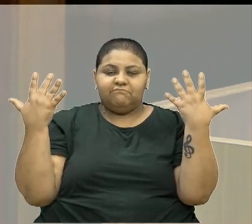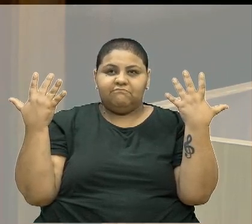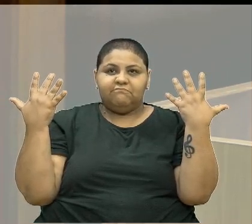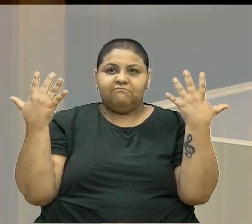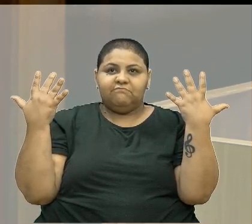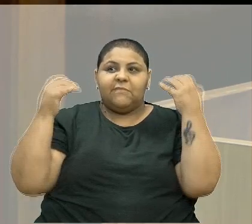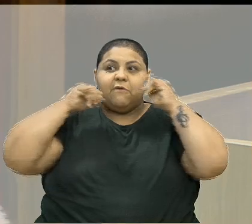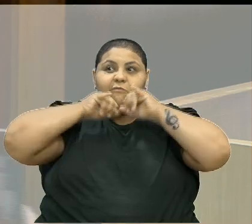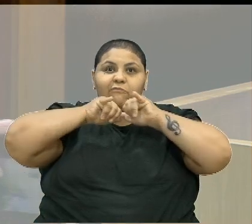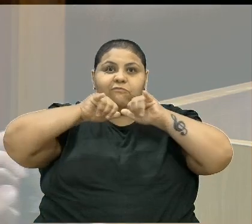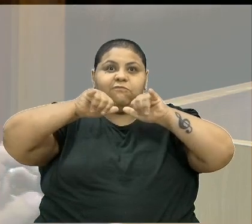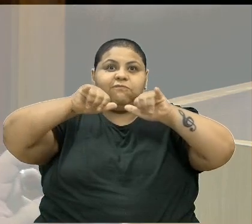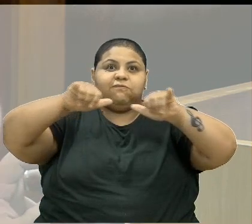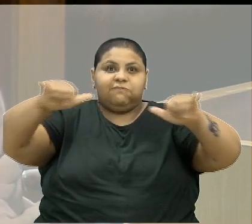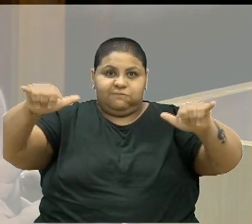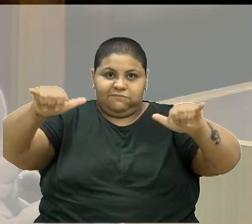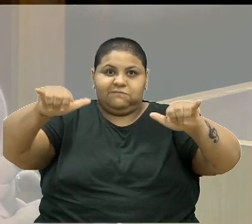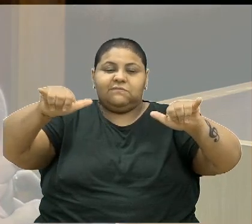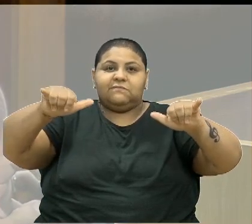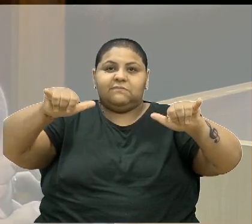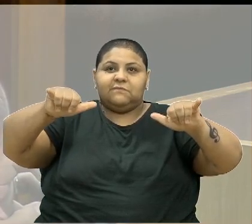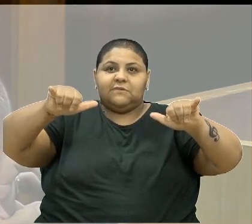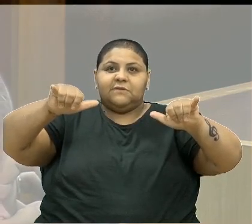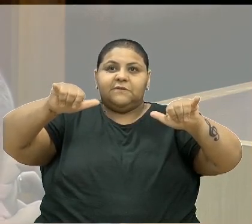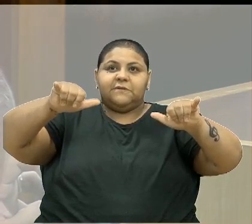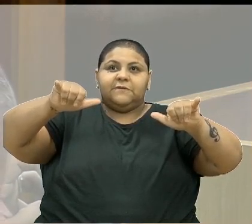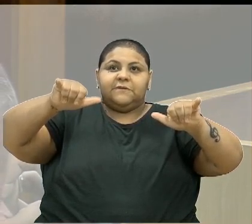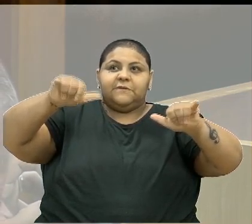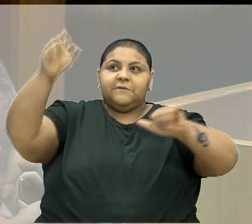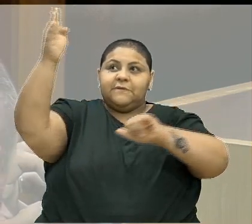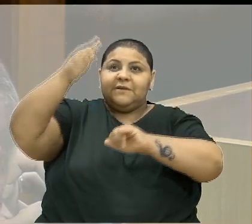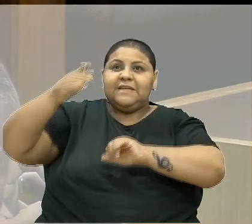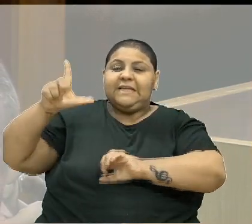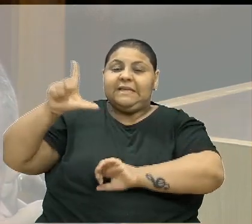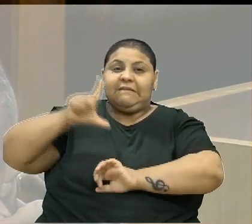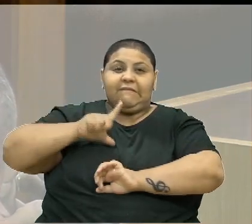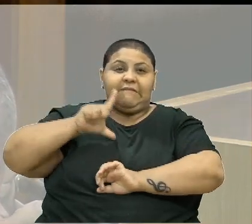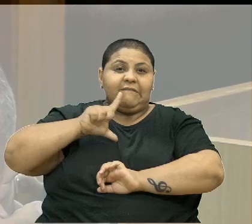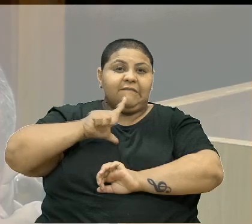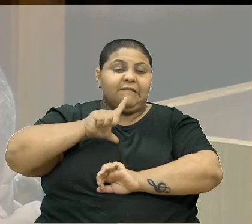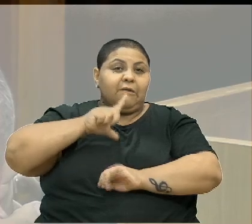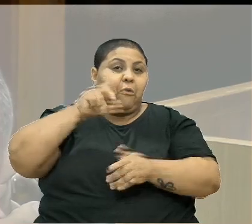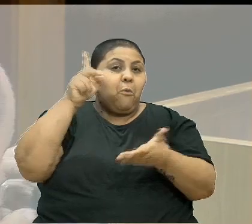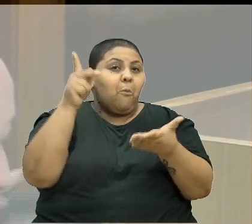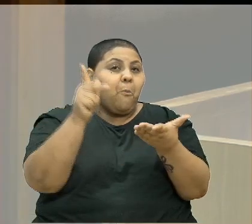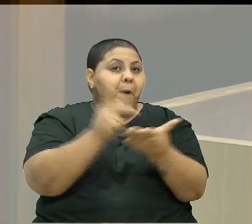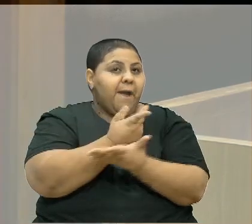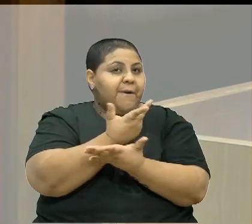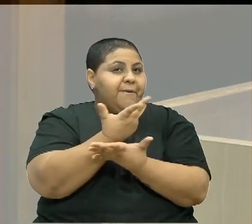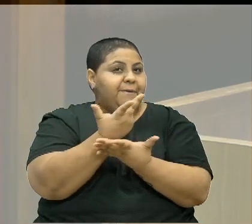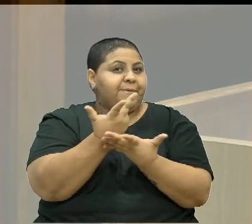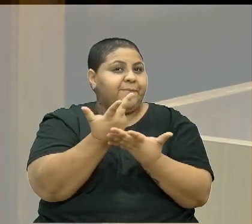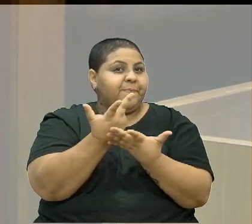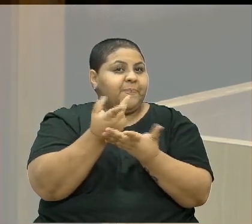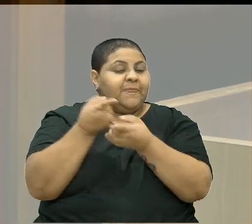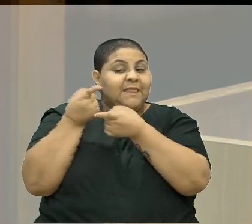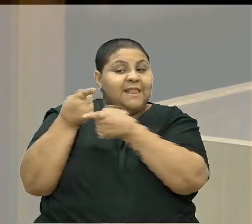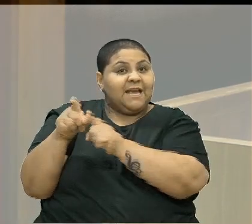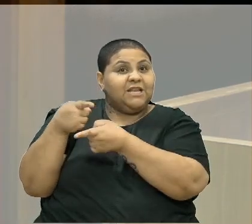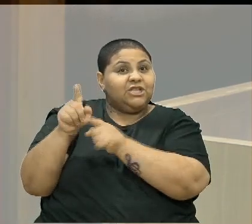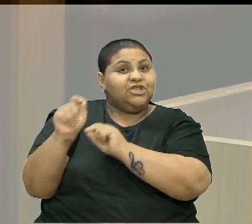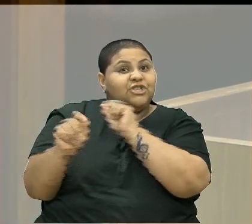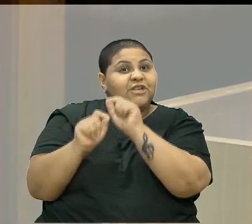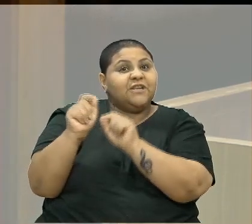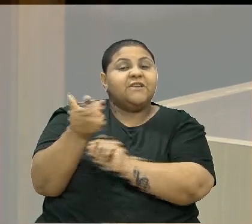Brasil afora, e que a gente sente como existe uma certa hipocrisia, muitas vezes, na crítica de quem